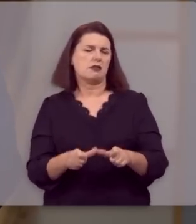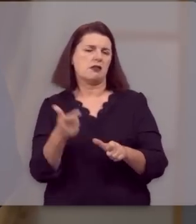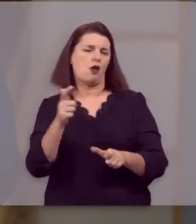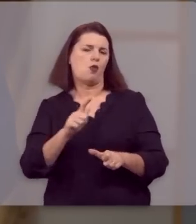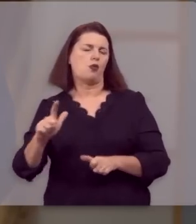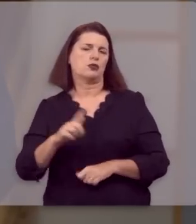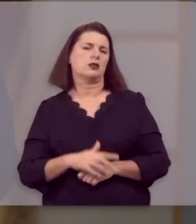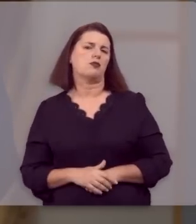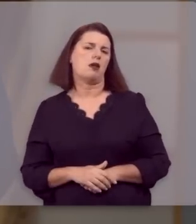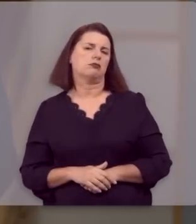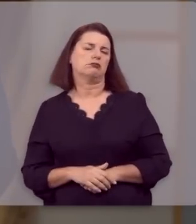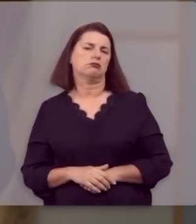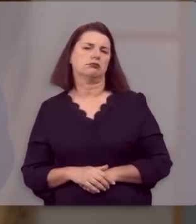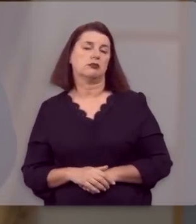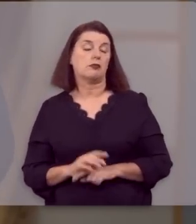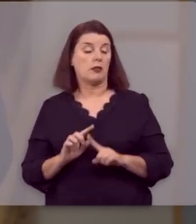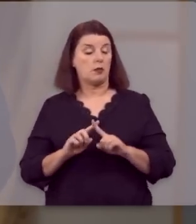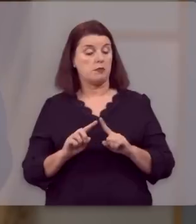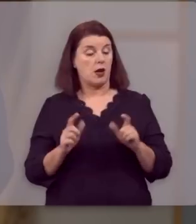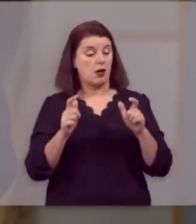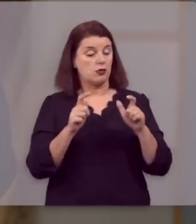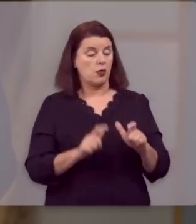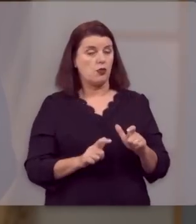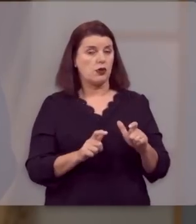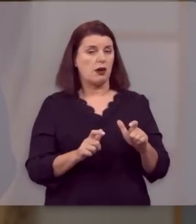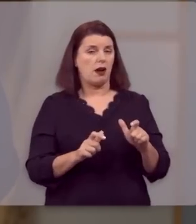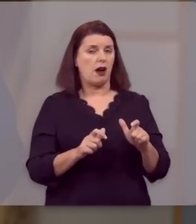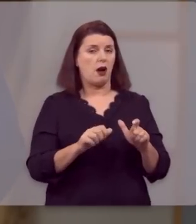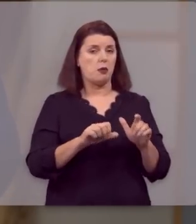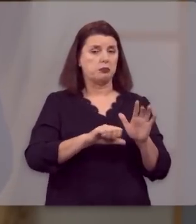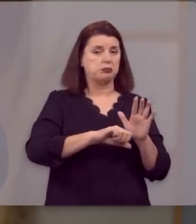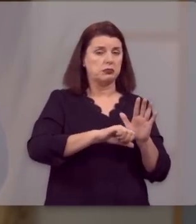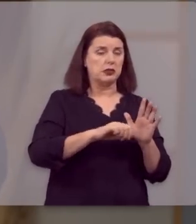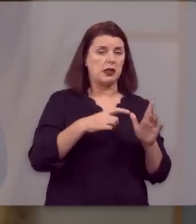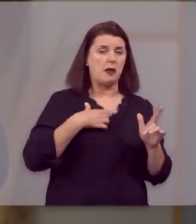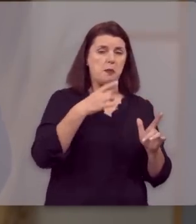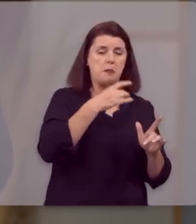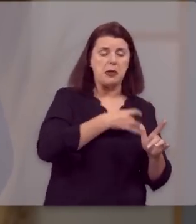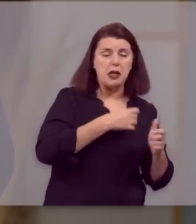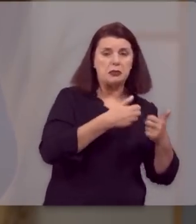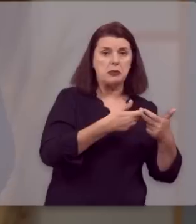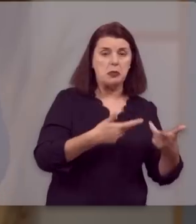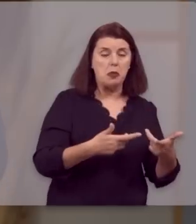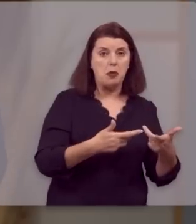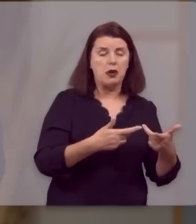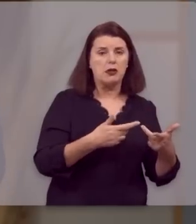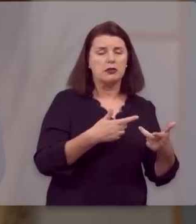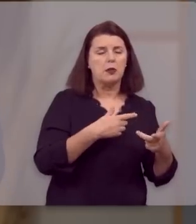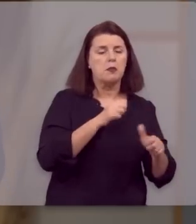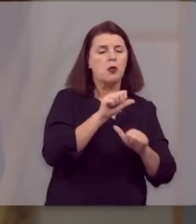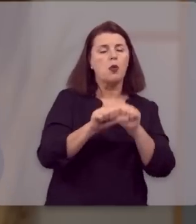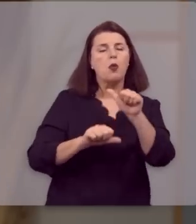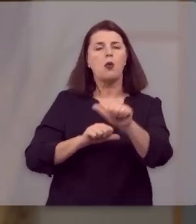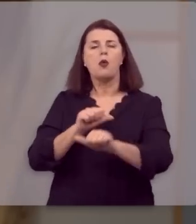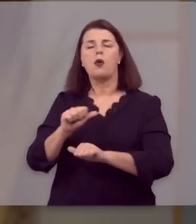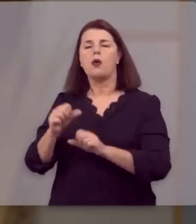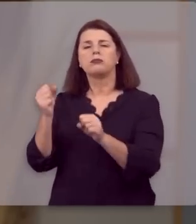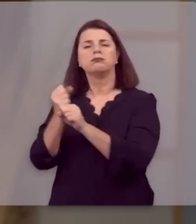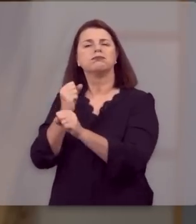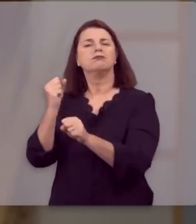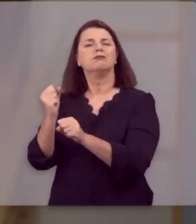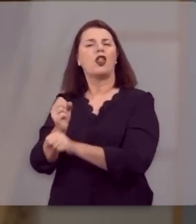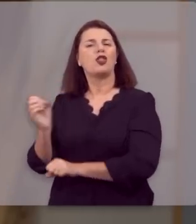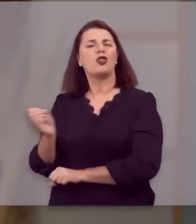permanecer. Mas o local do fracasso deles, da covardia deles, haveria de ser o palco da